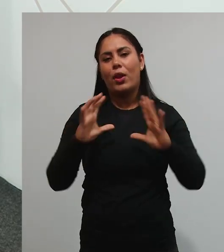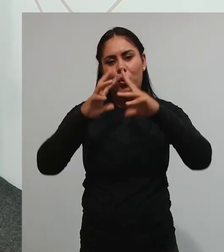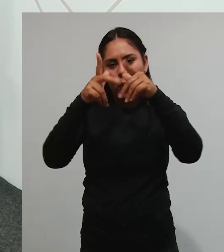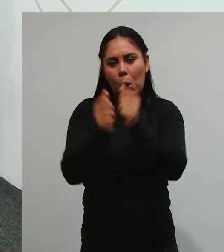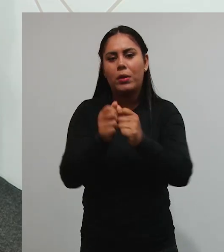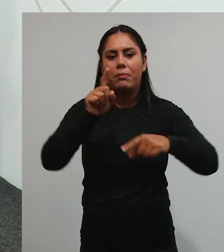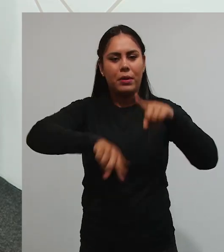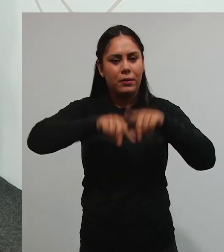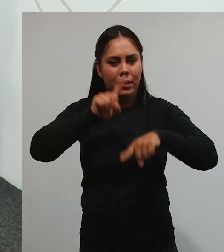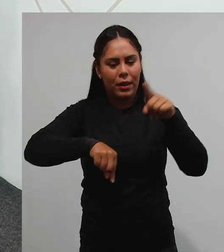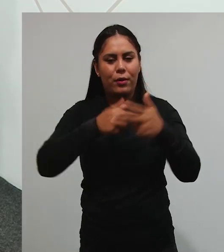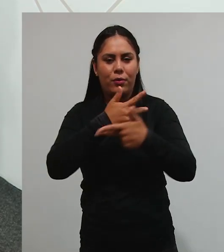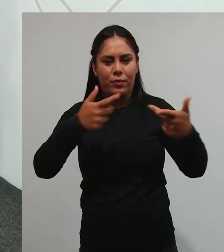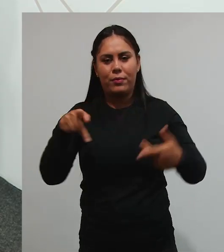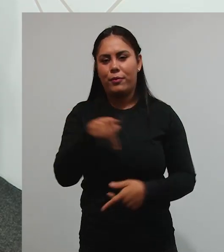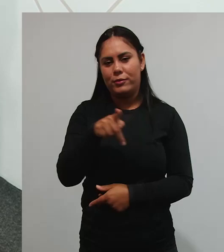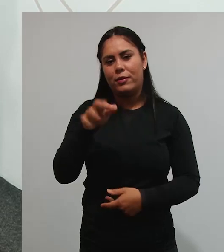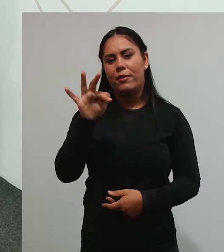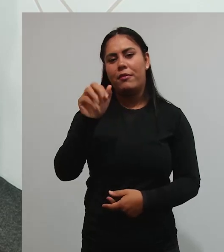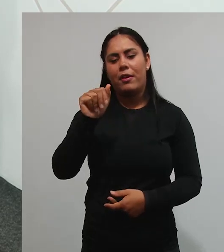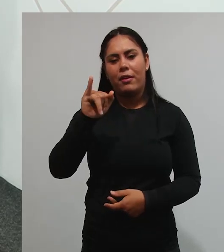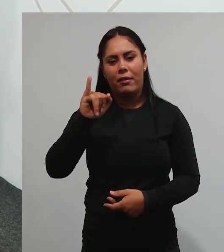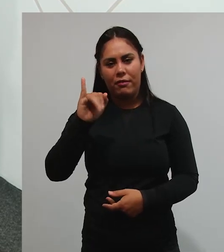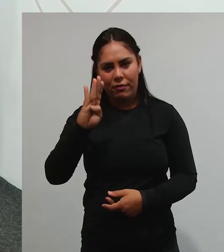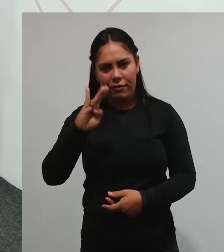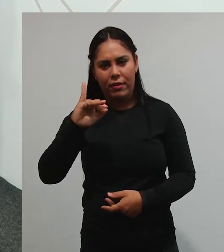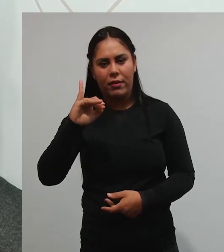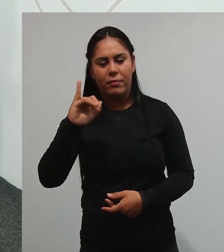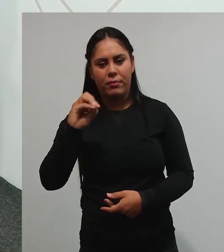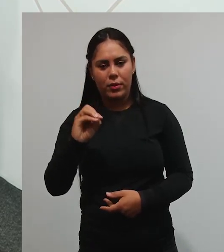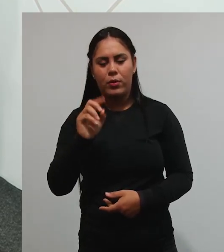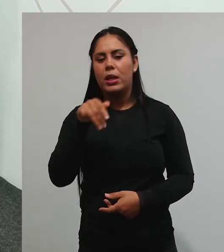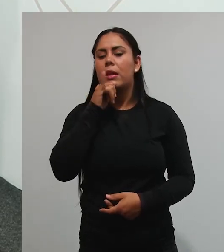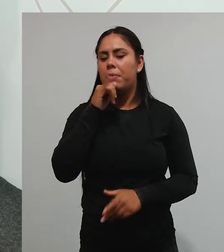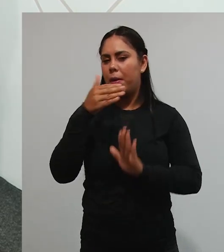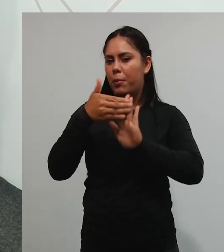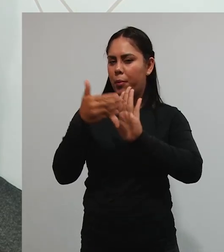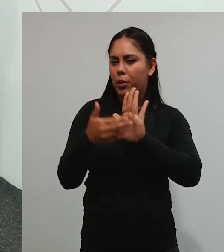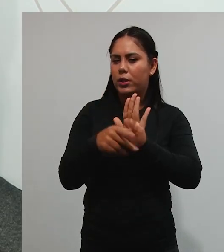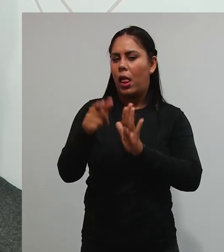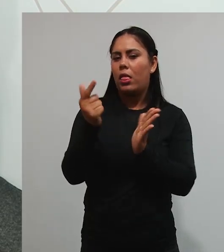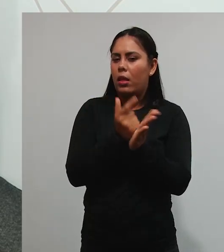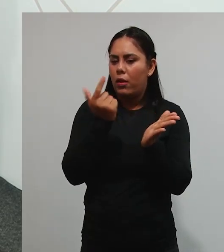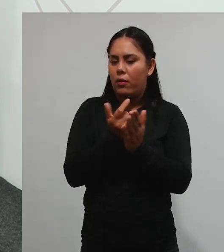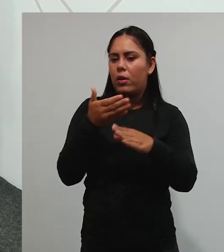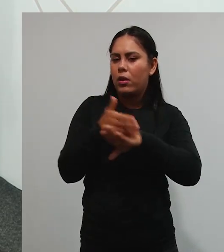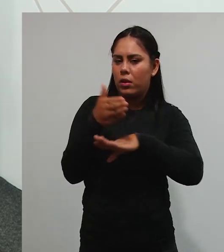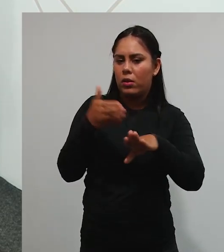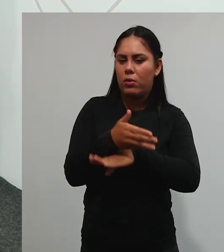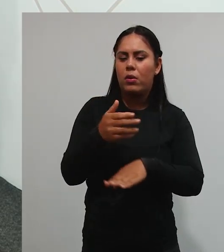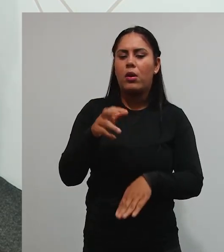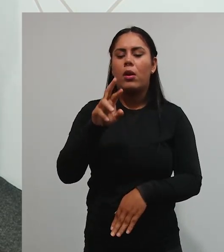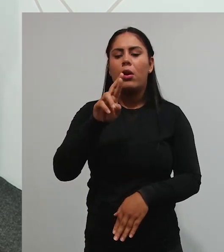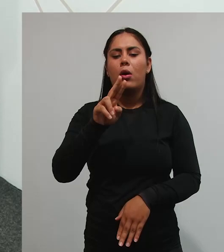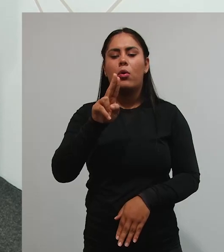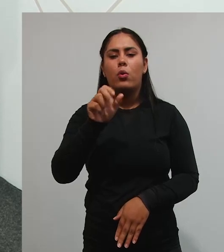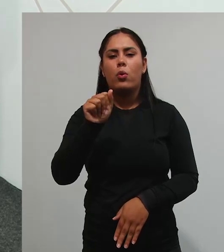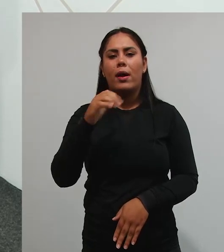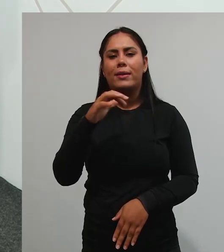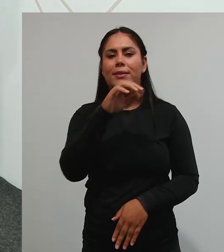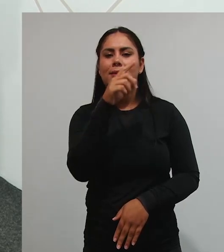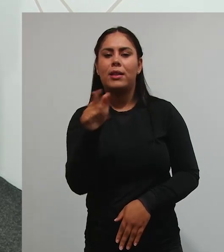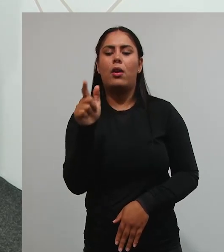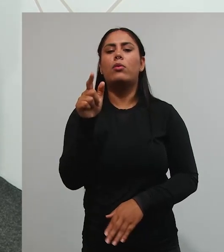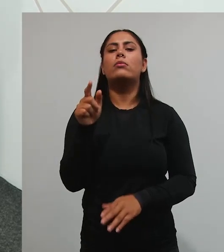todo o material do professor Fábio. Ele tem essa proposta, esse livro aqui também que ele participou, que é Ruação,